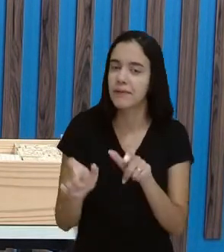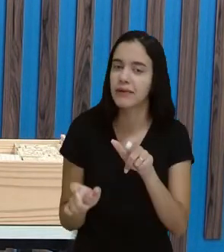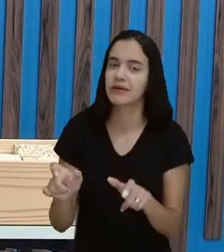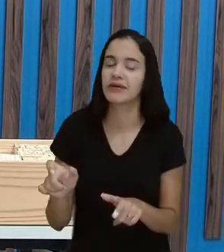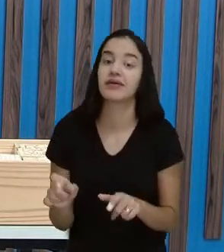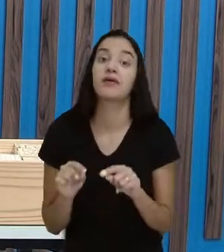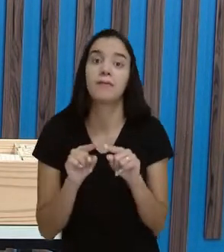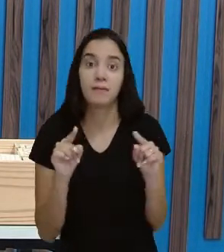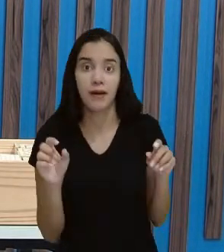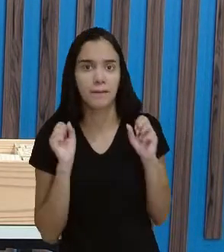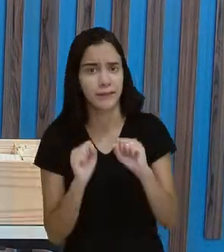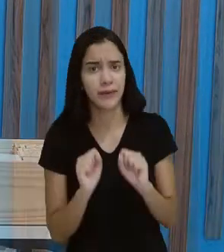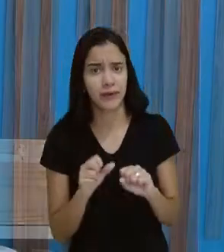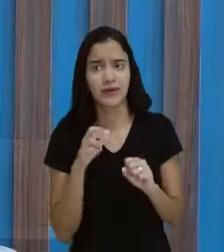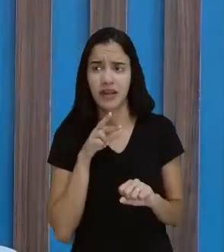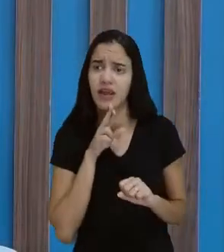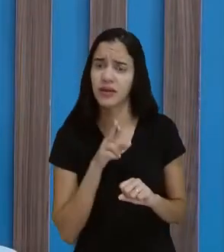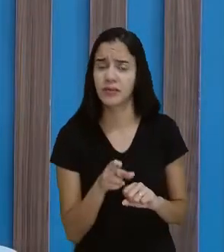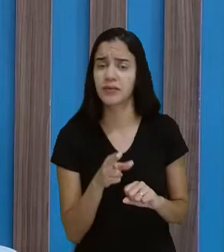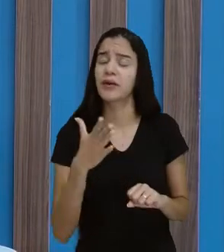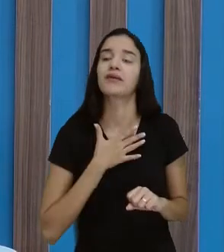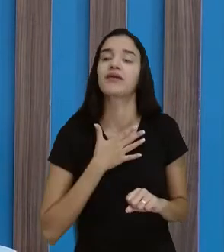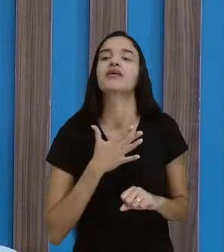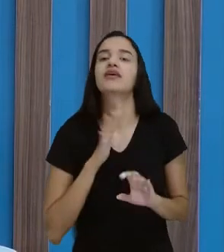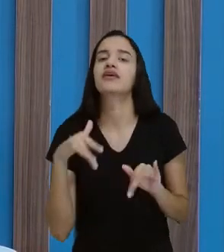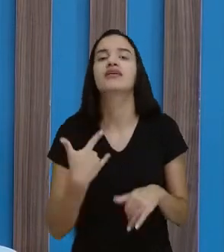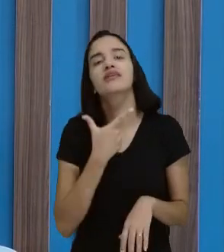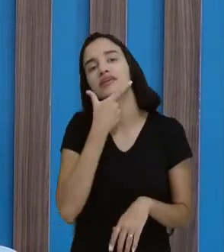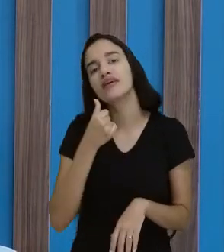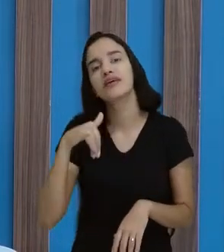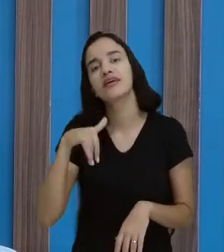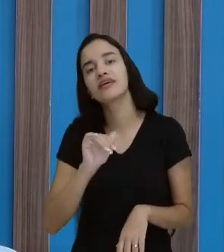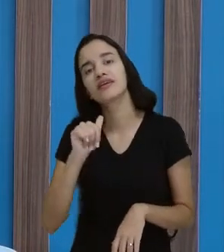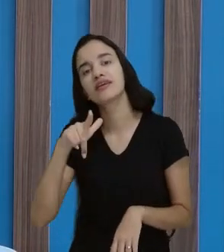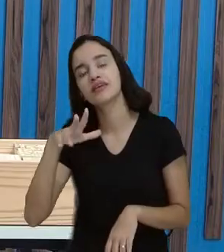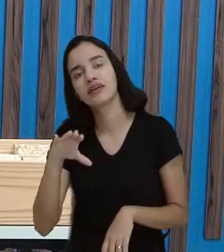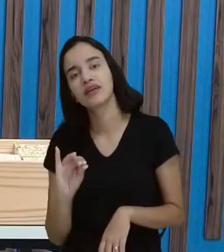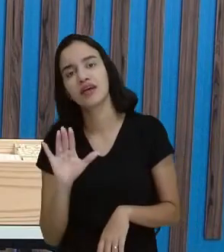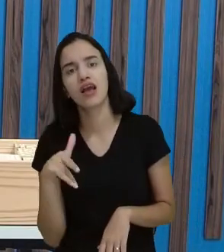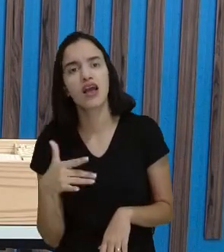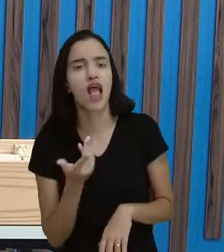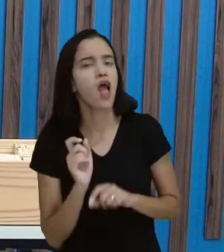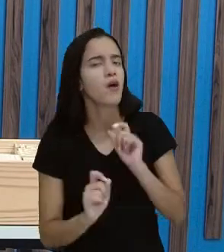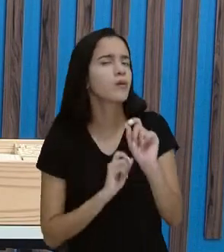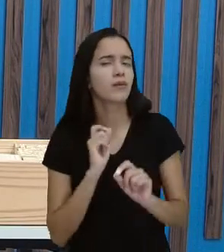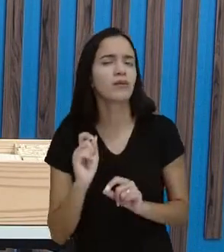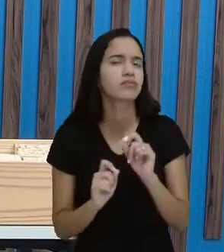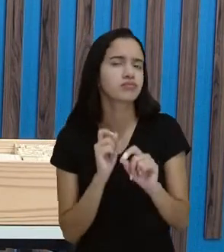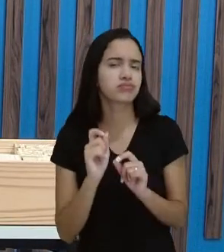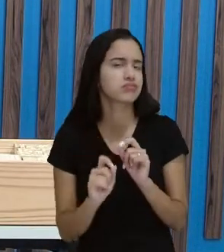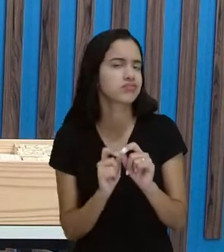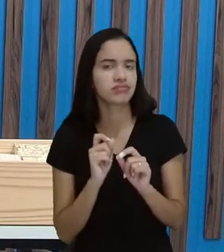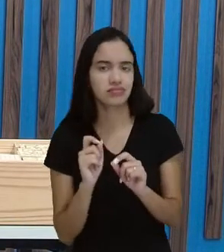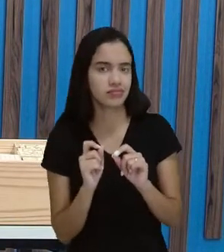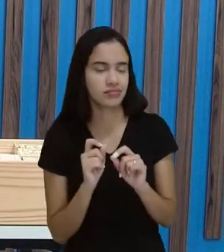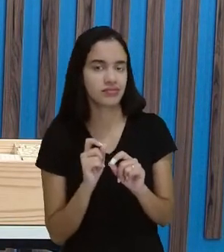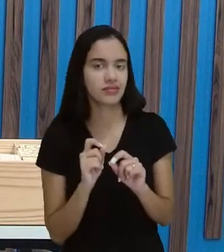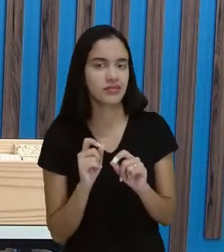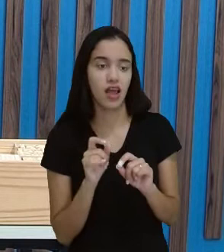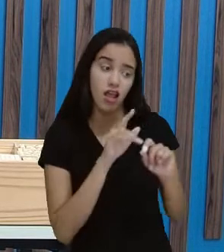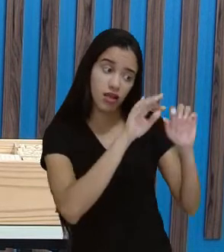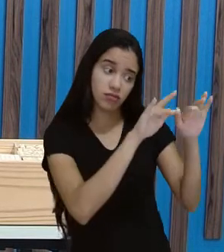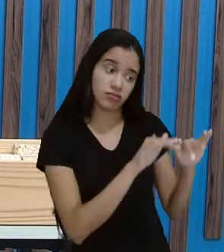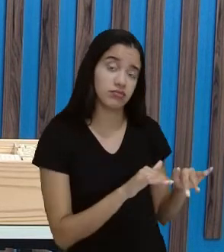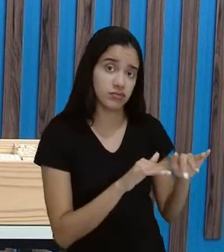ele pode responder, não é? Iago, responda aí. Ele é um anti-herói ou é um herói, um super-herói? Coloca